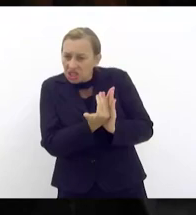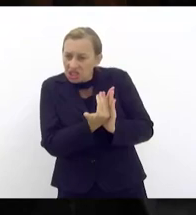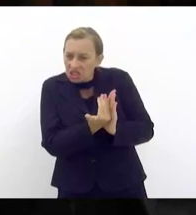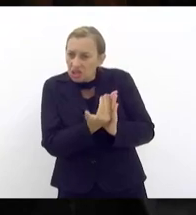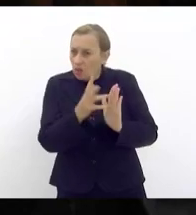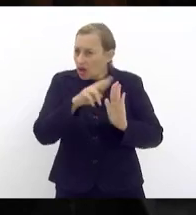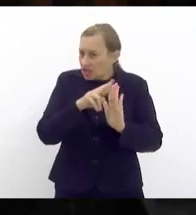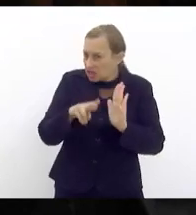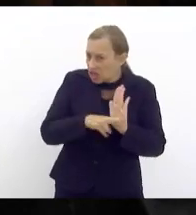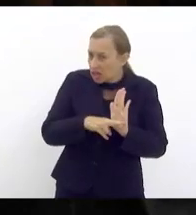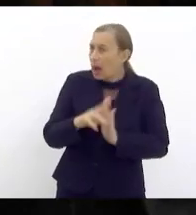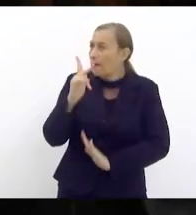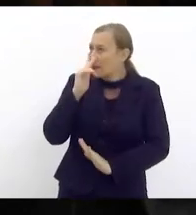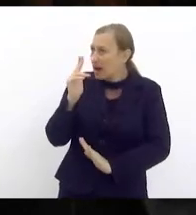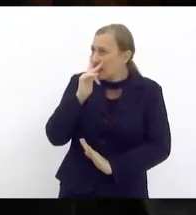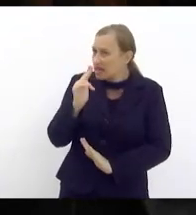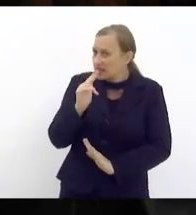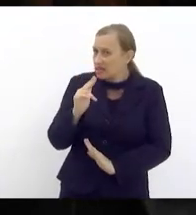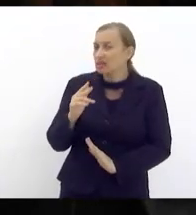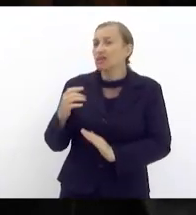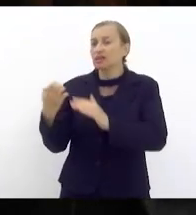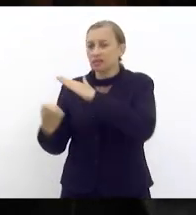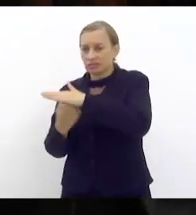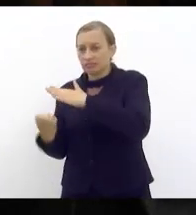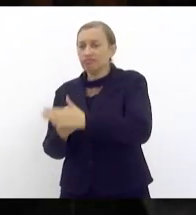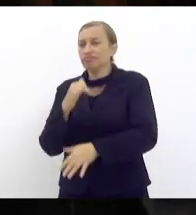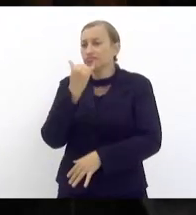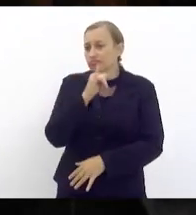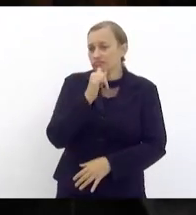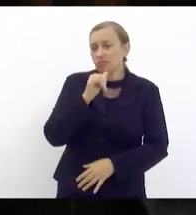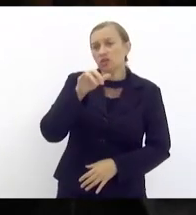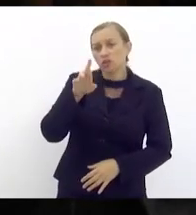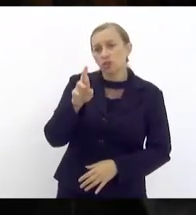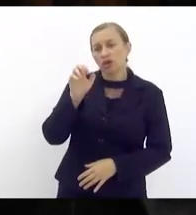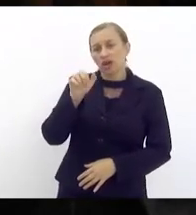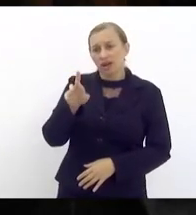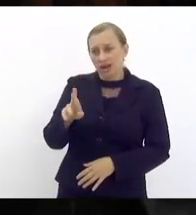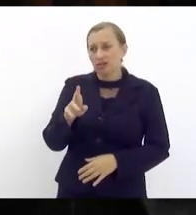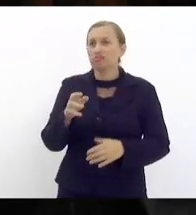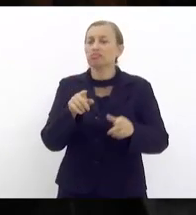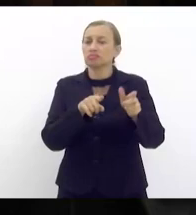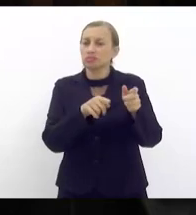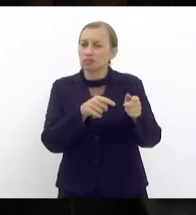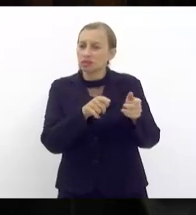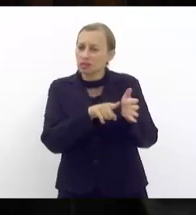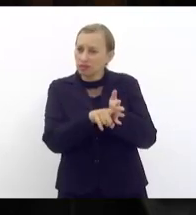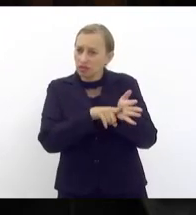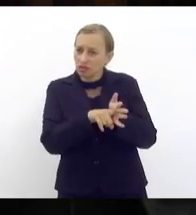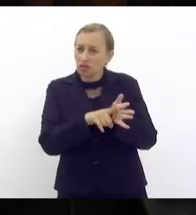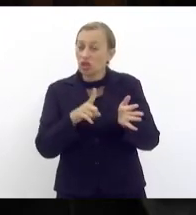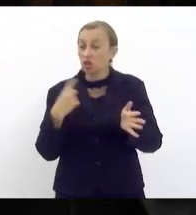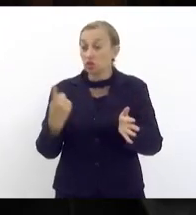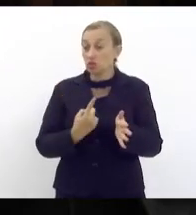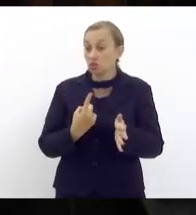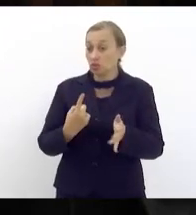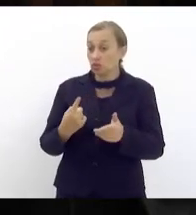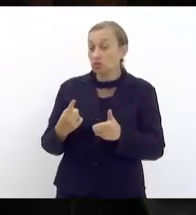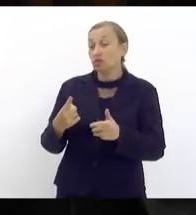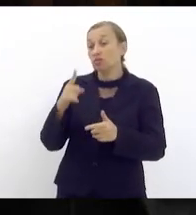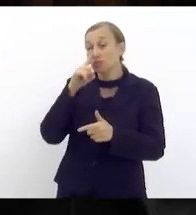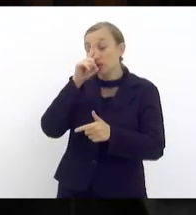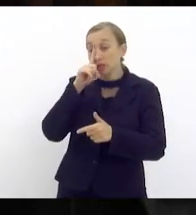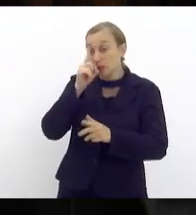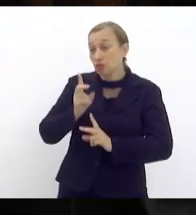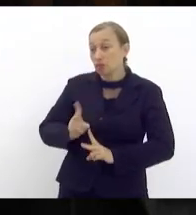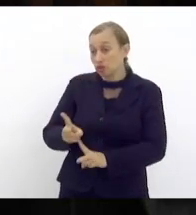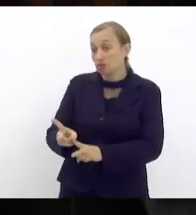a comissão nacional de engenharia nuclear tá fiscalizando e na prática a gente continua expostos aos mesmos riscos